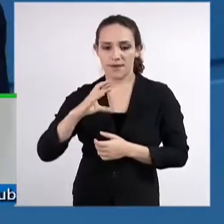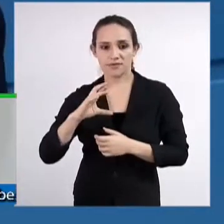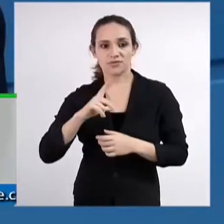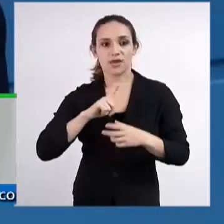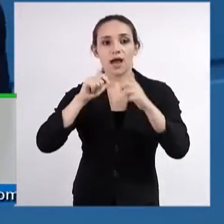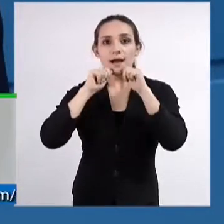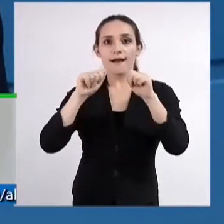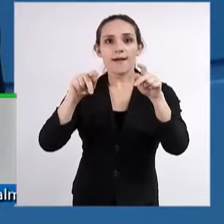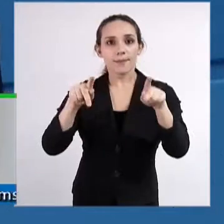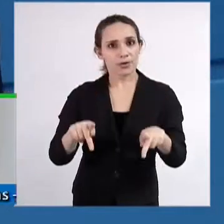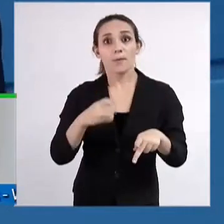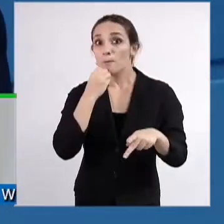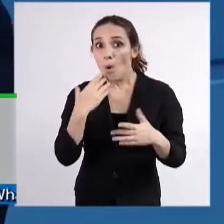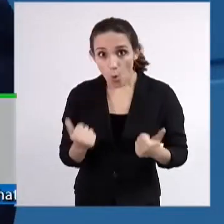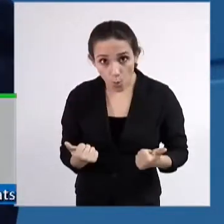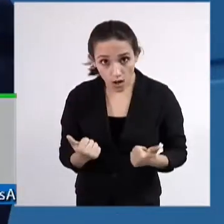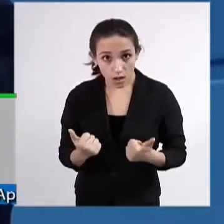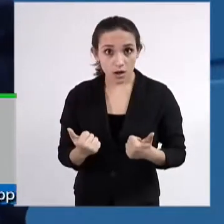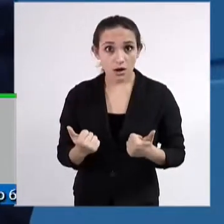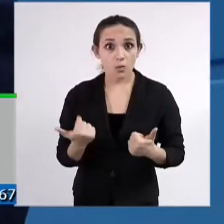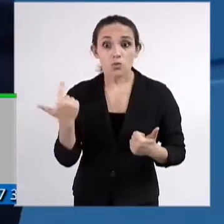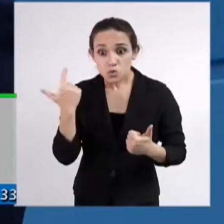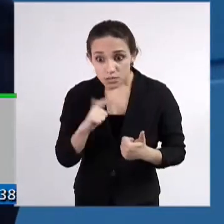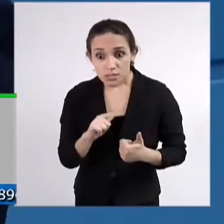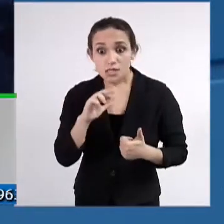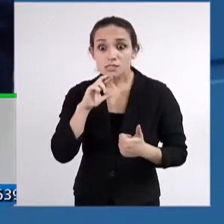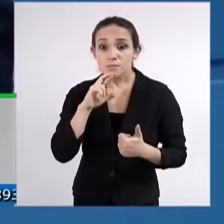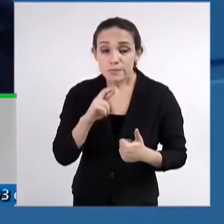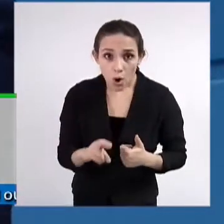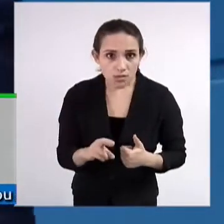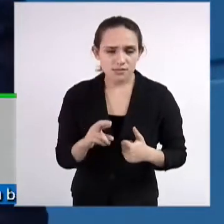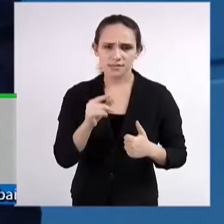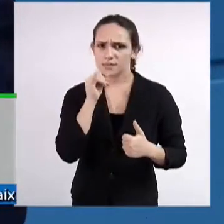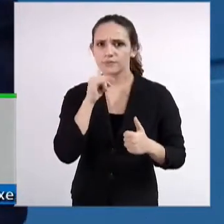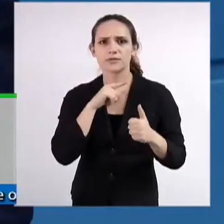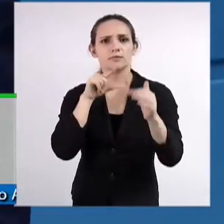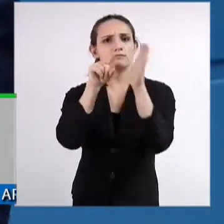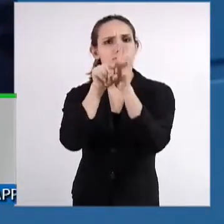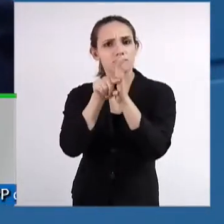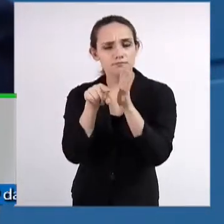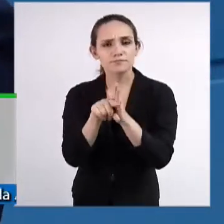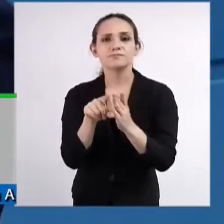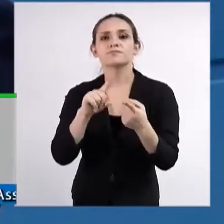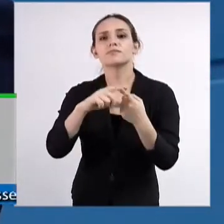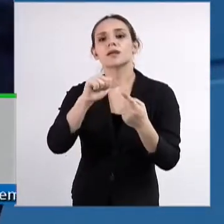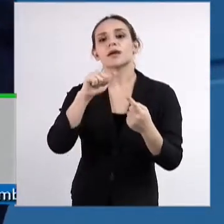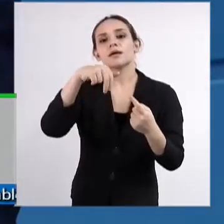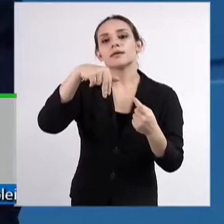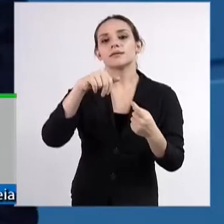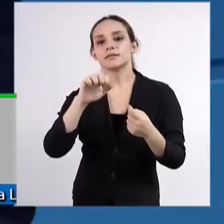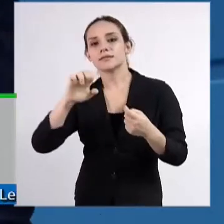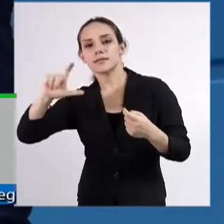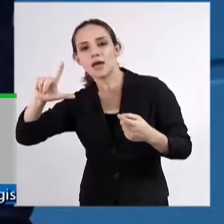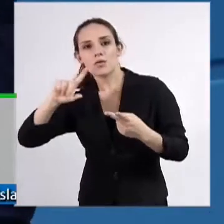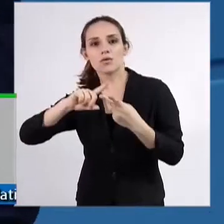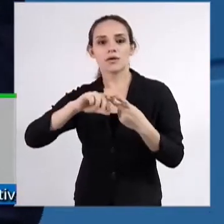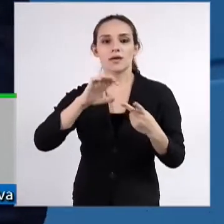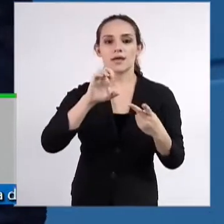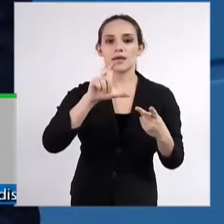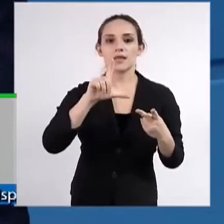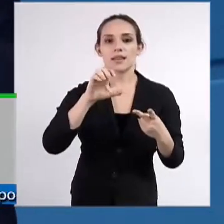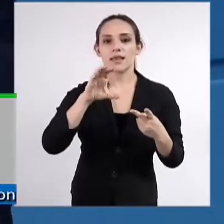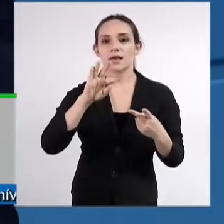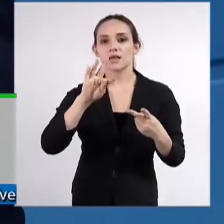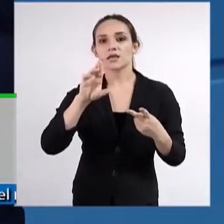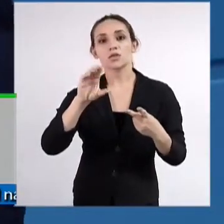pública frutífera, né? Que nós tenhamos indagações, trazer a ANEEL, trazer a Electro, que não participou da